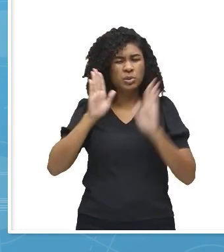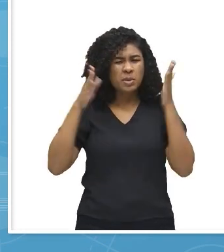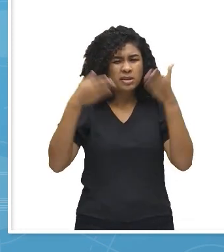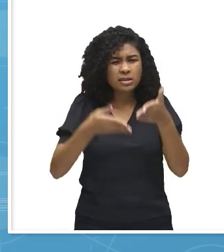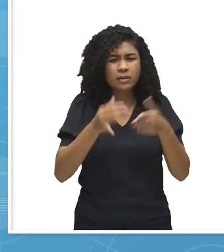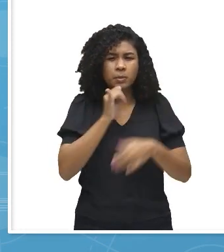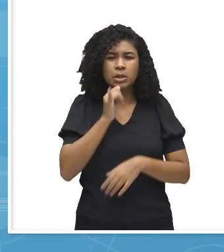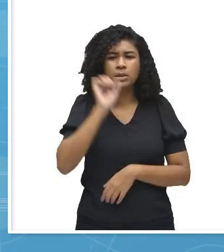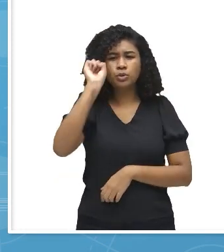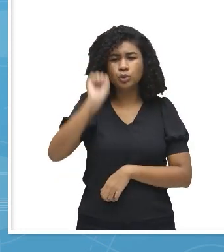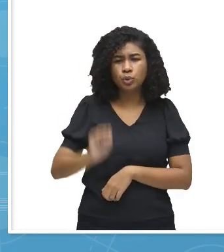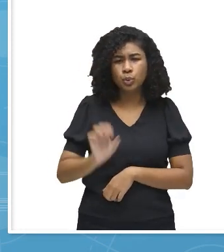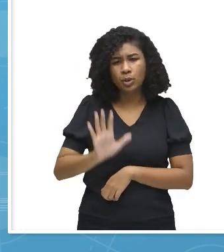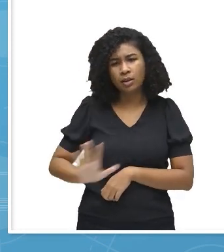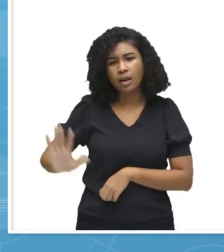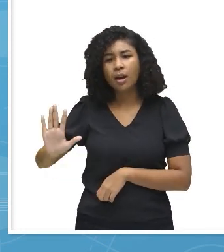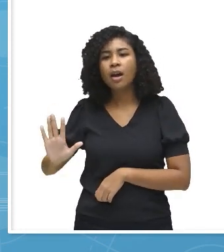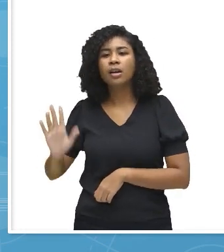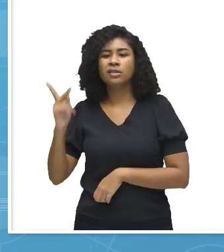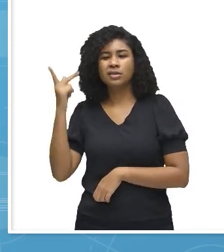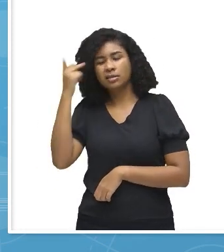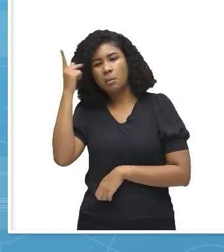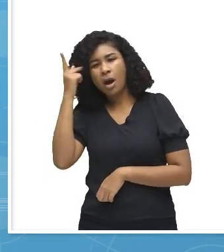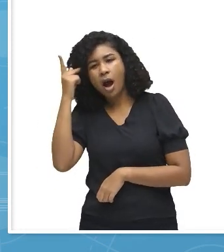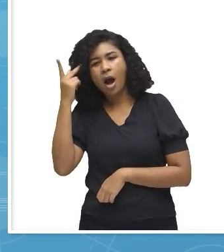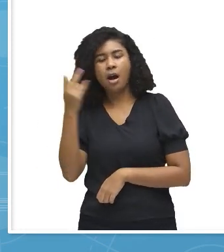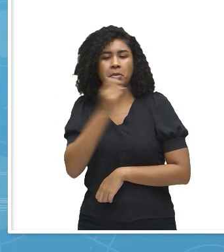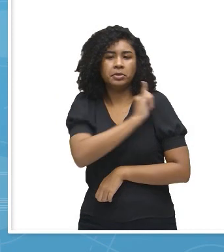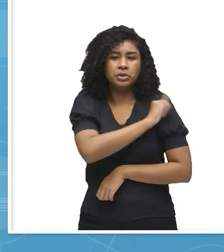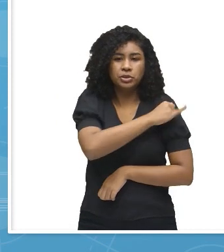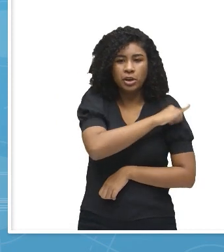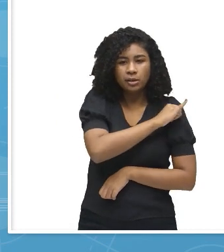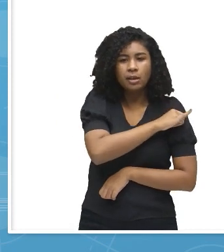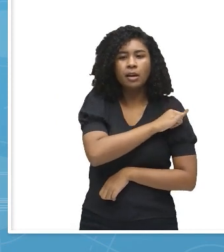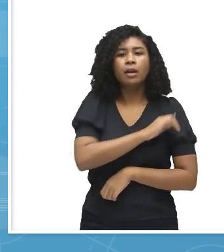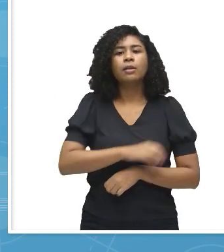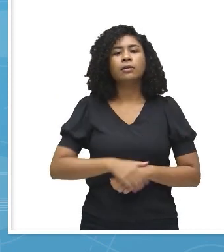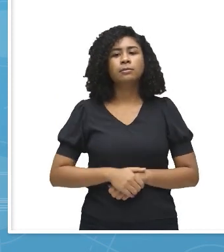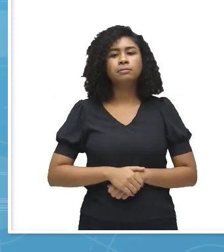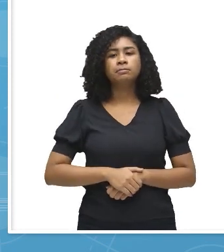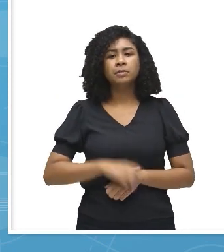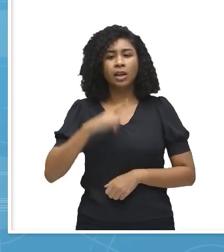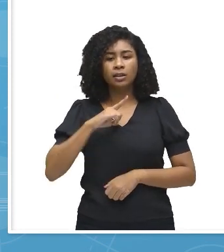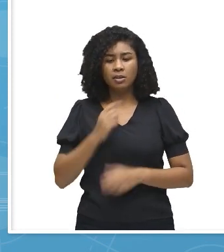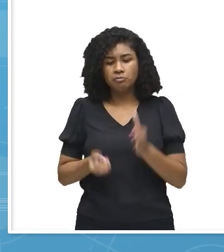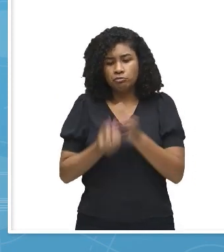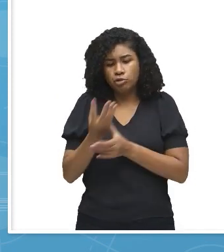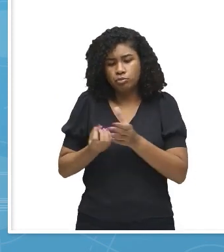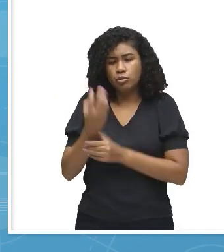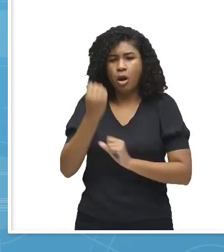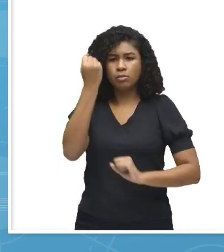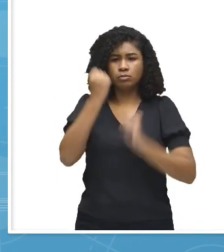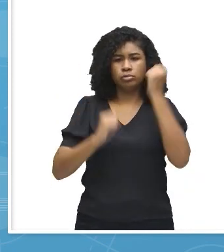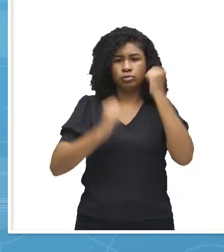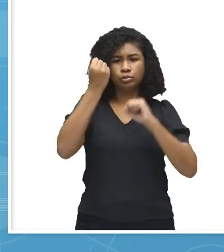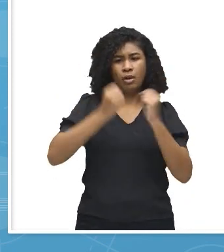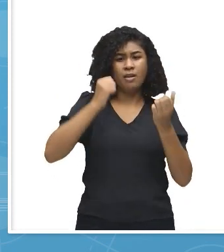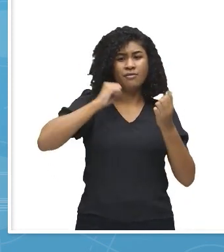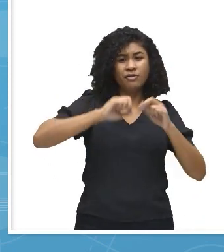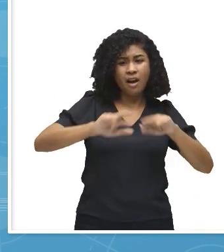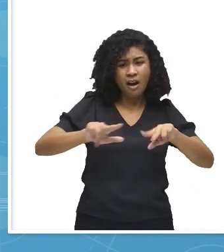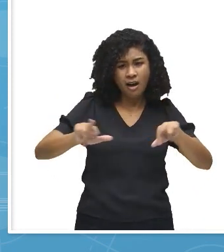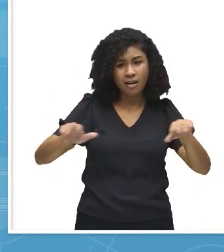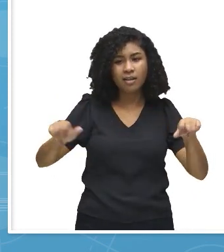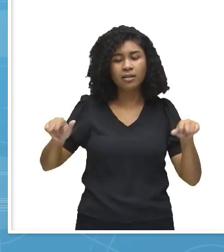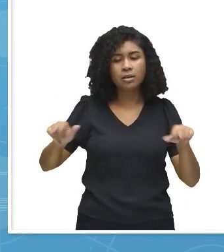Sudeste, ali de São Paulo, Rio de Janeiro, onde as indústrias se concentraram ali e depois ocorreu